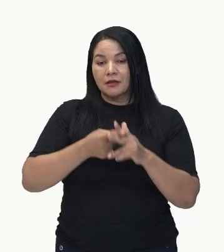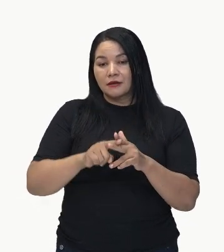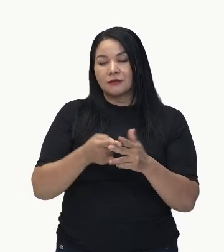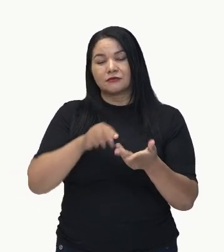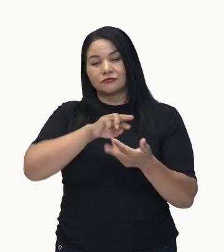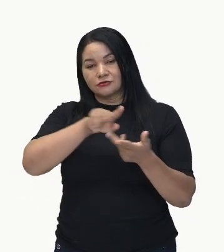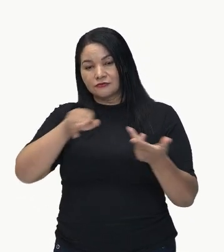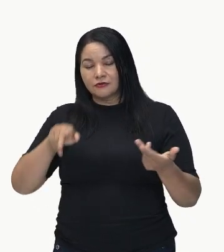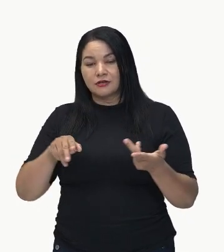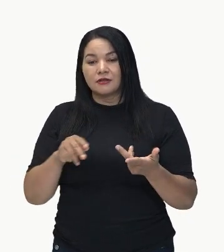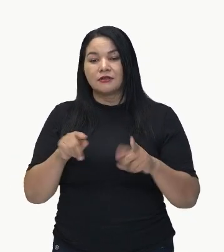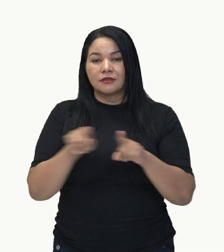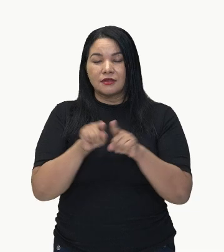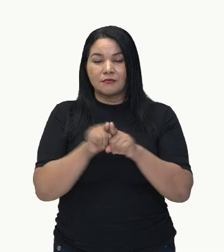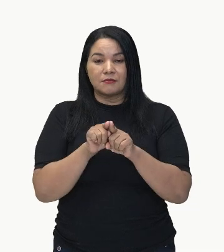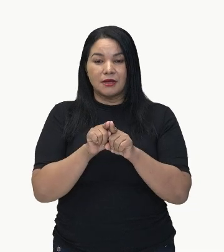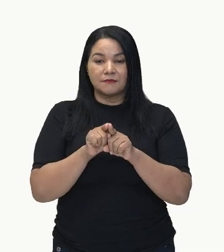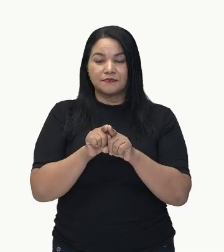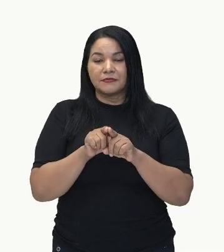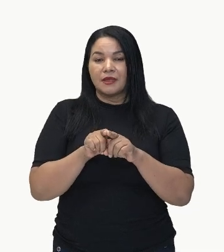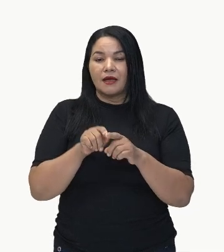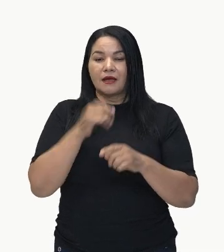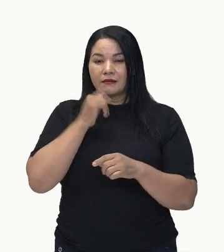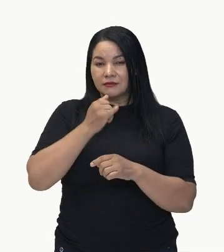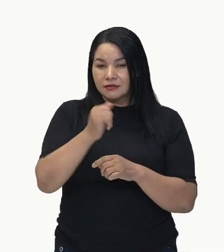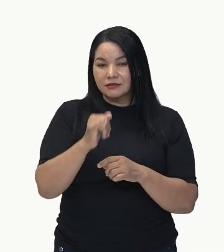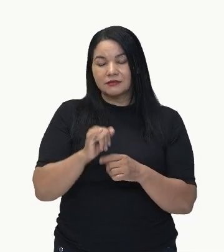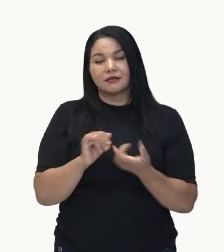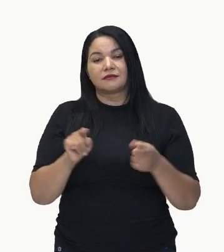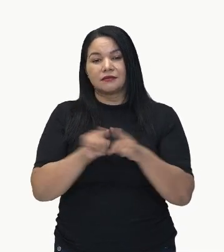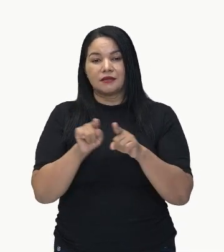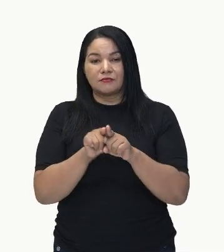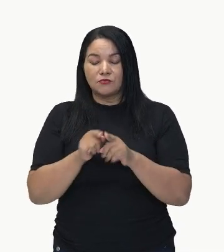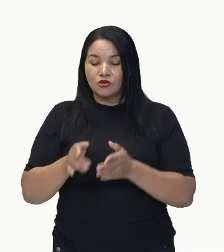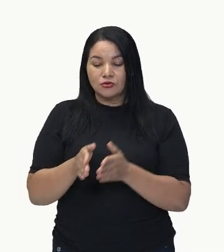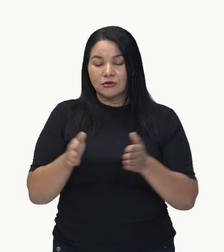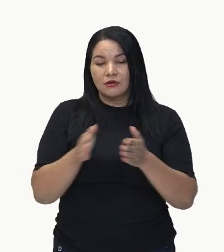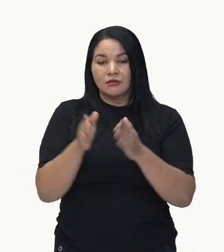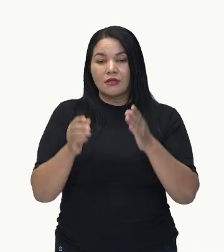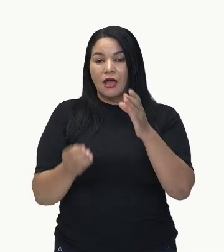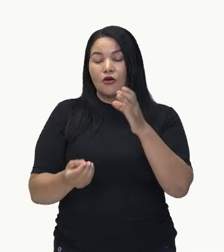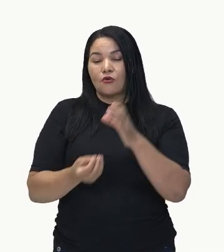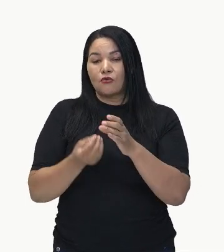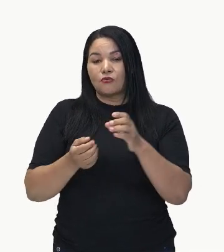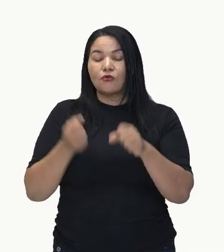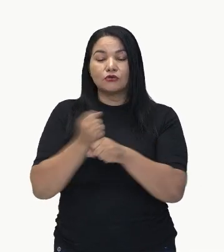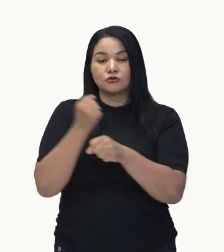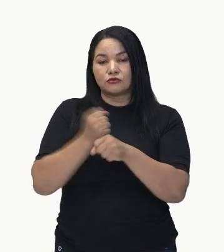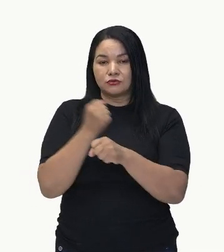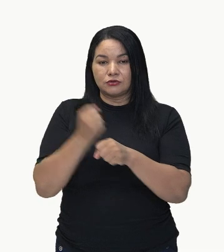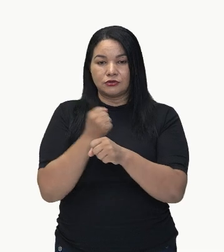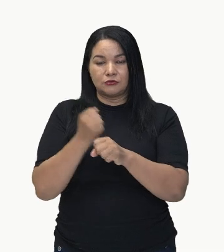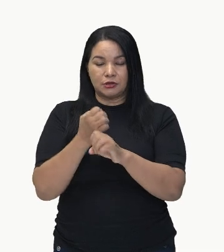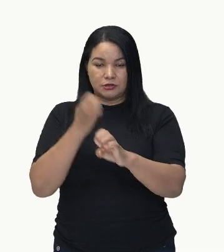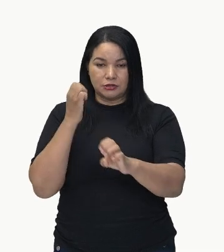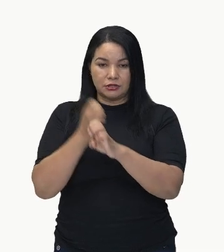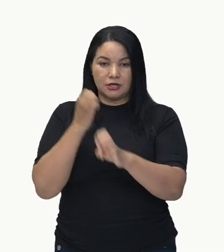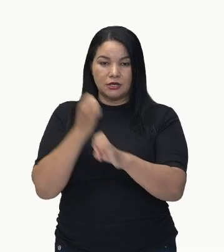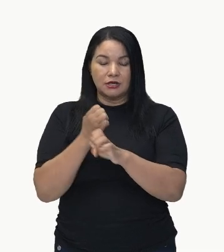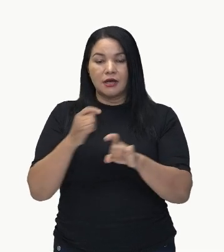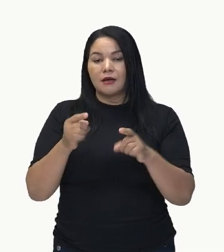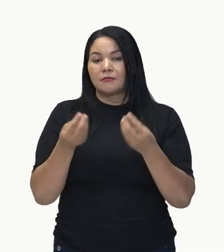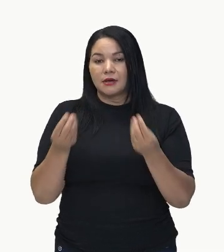eletricidade. Fala dos canais, esses canais construídos pela engenharia para facilitar a logística,